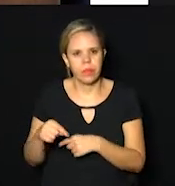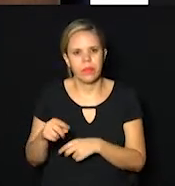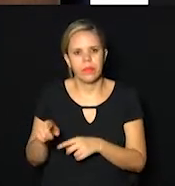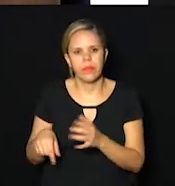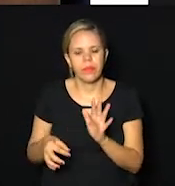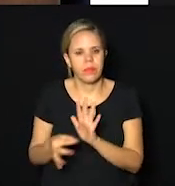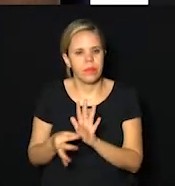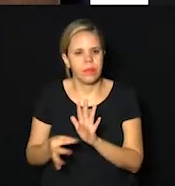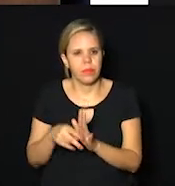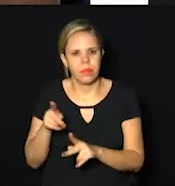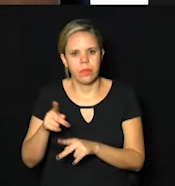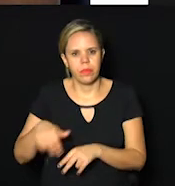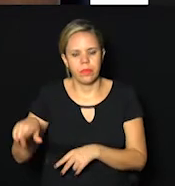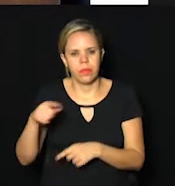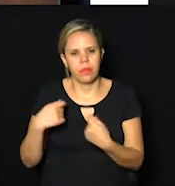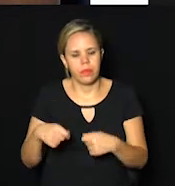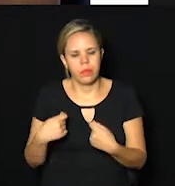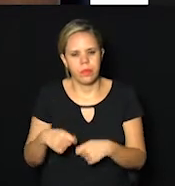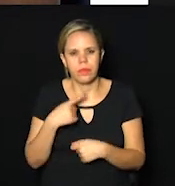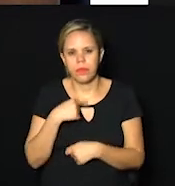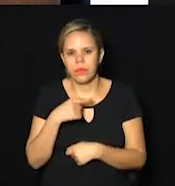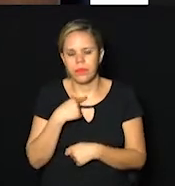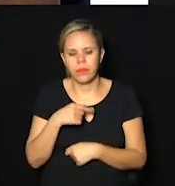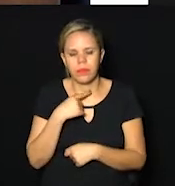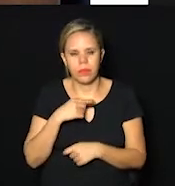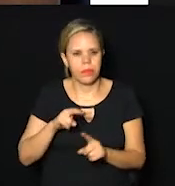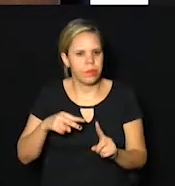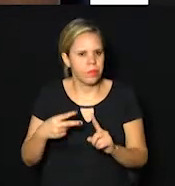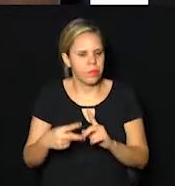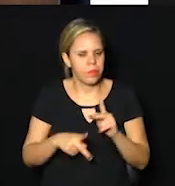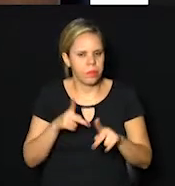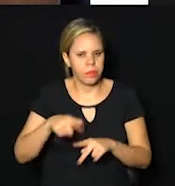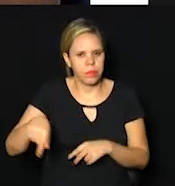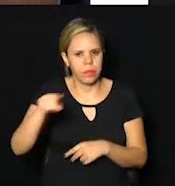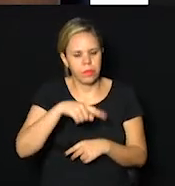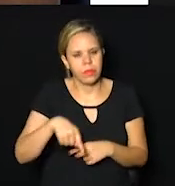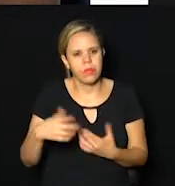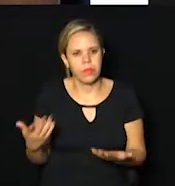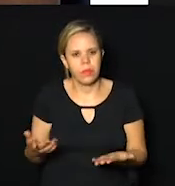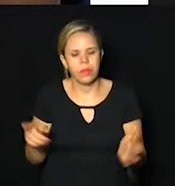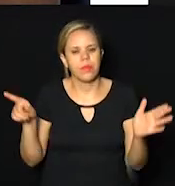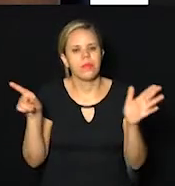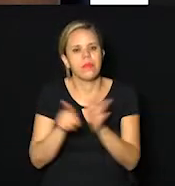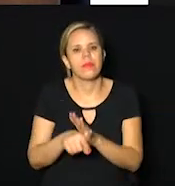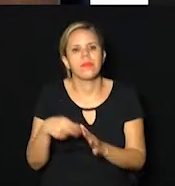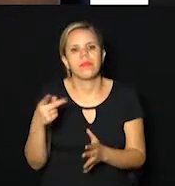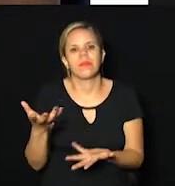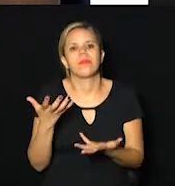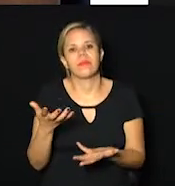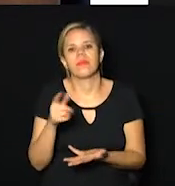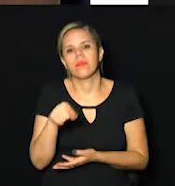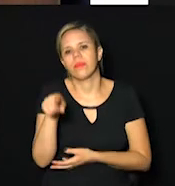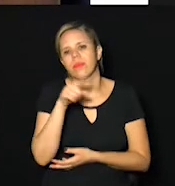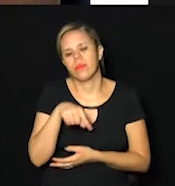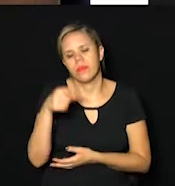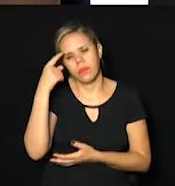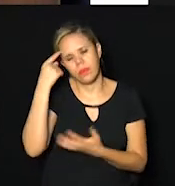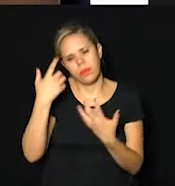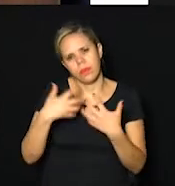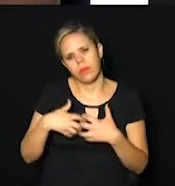pessoas, das necessidades, dos desejos, das expectativas das pessoas. E aí eu faço uma pergunta e quero que vocês pensem